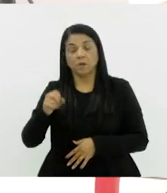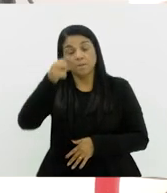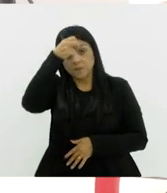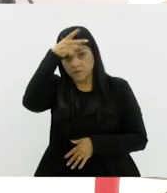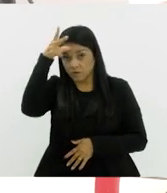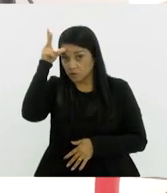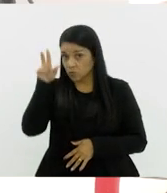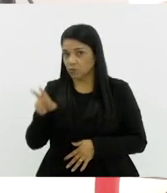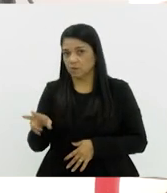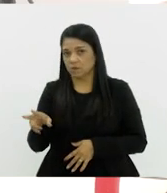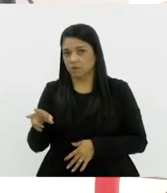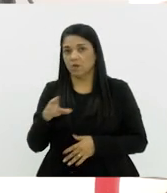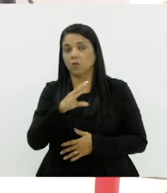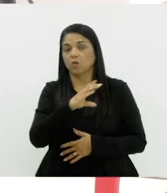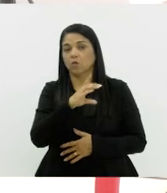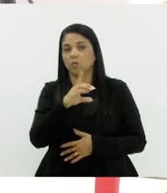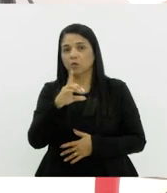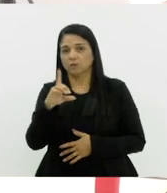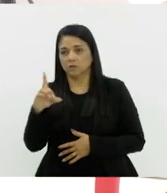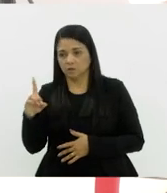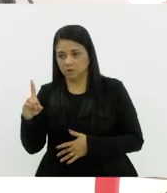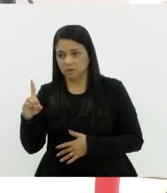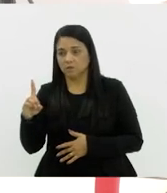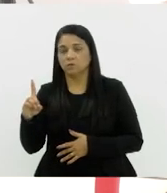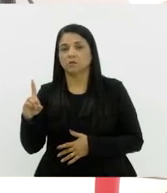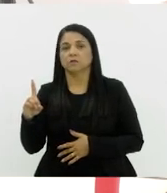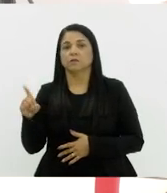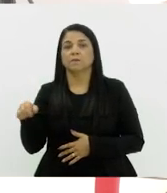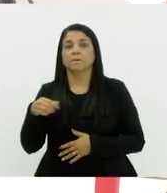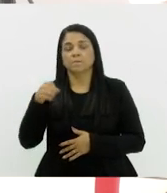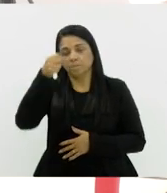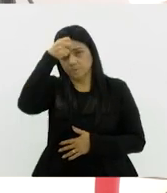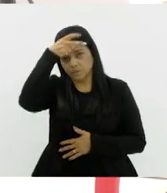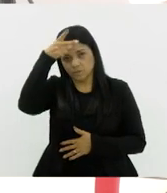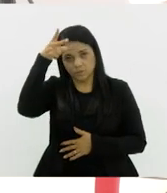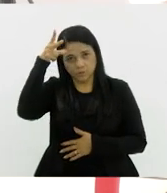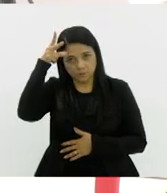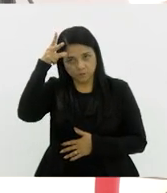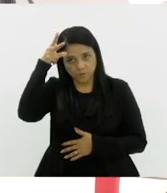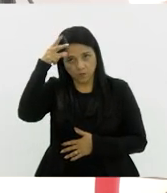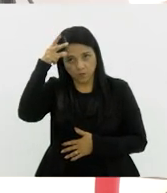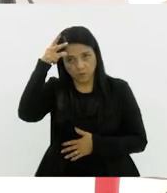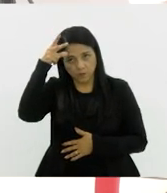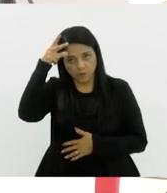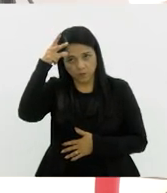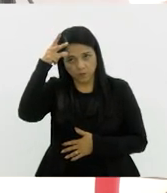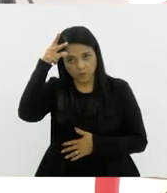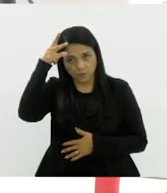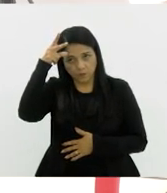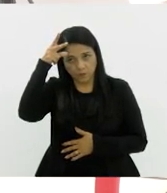Prefeitura. É da Coordenadoria Municipal de...